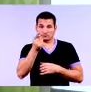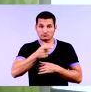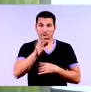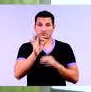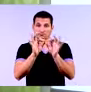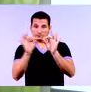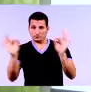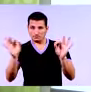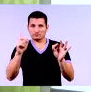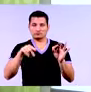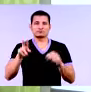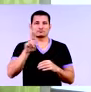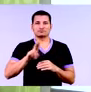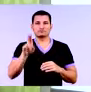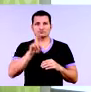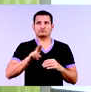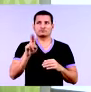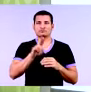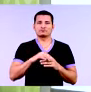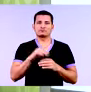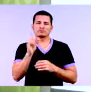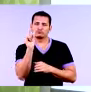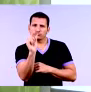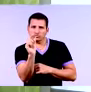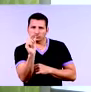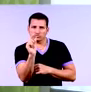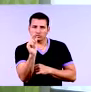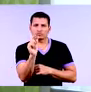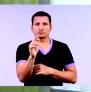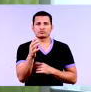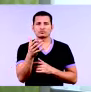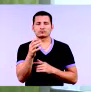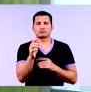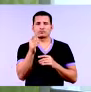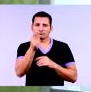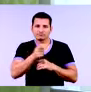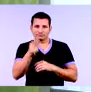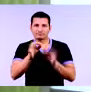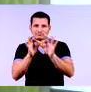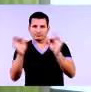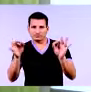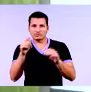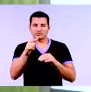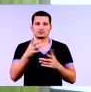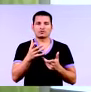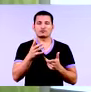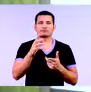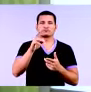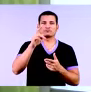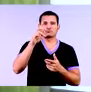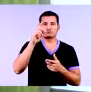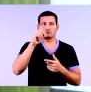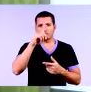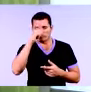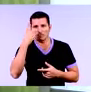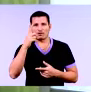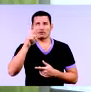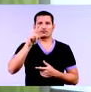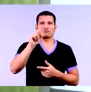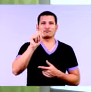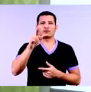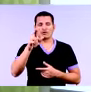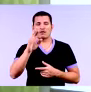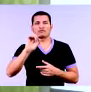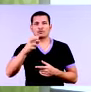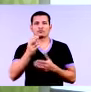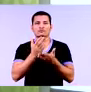para trechos pequenos de comentário, em que você indica a criação de uma variável ou o início do